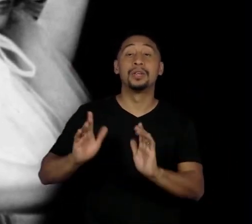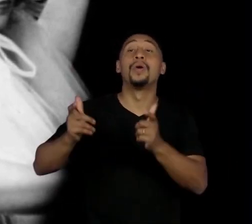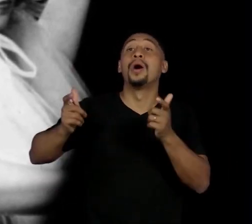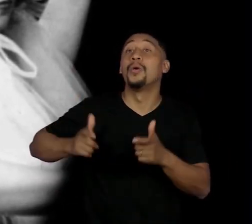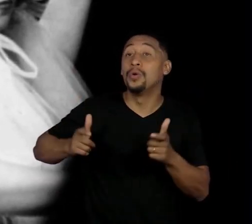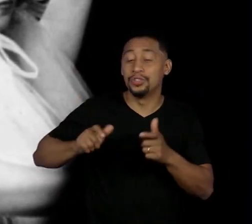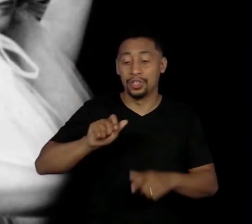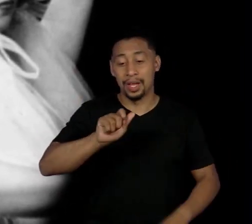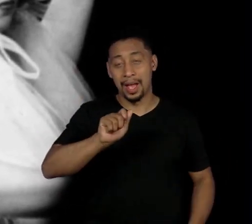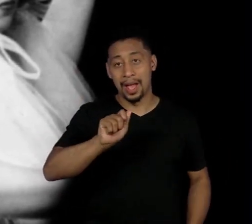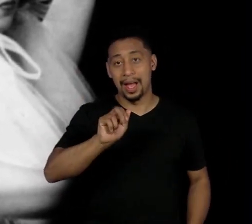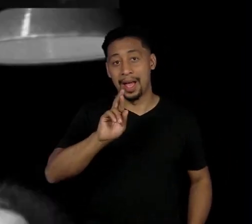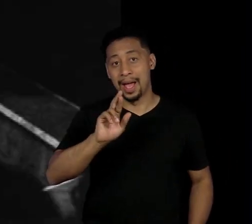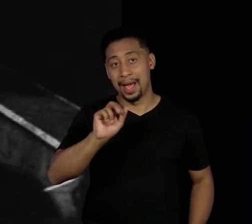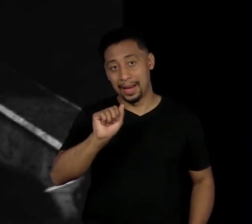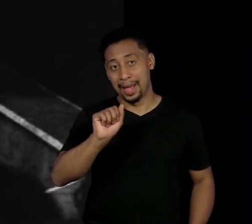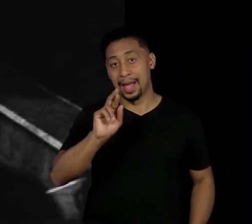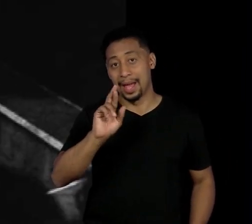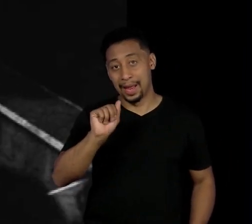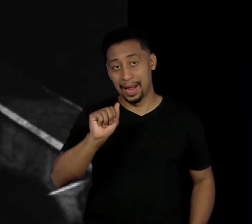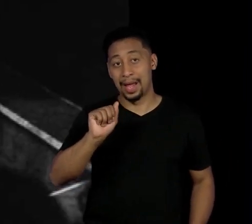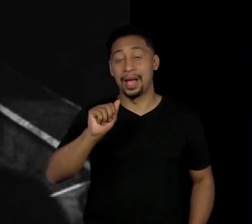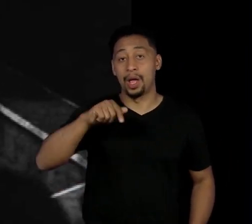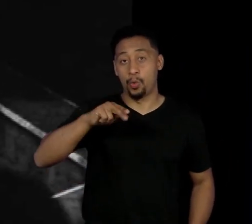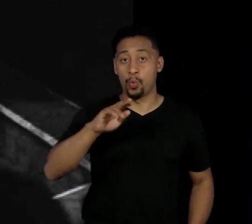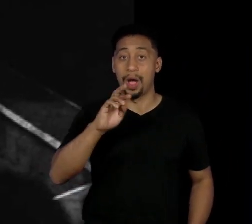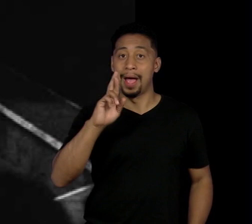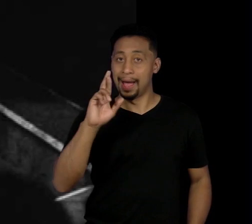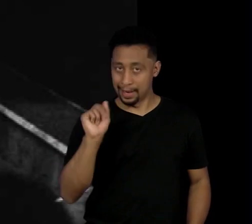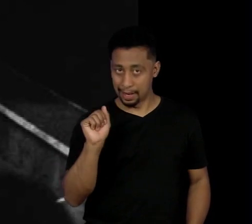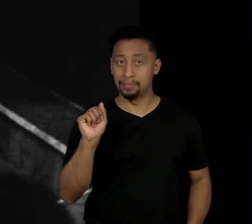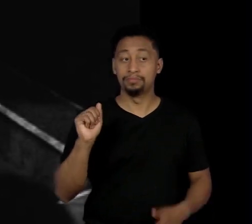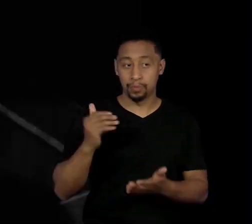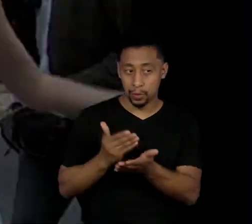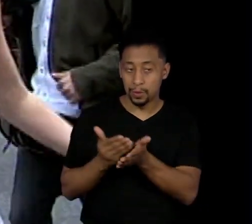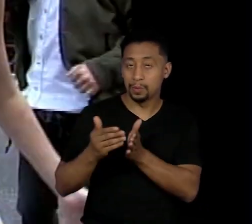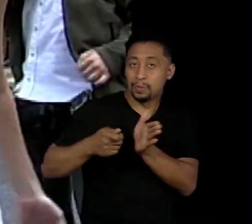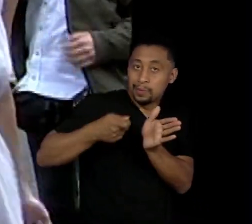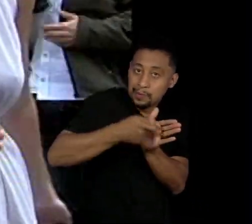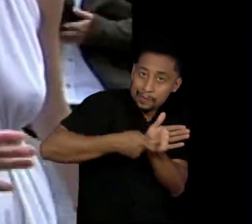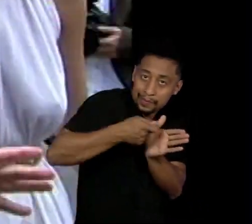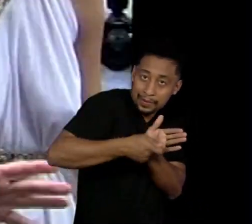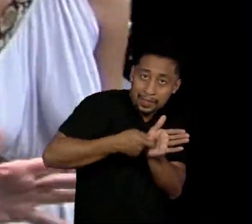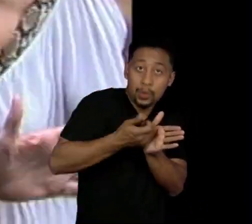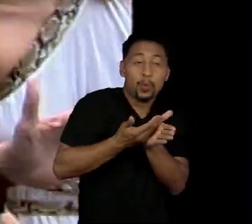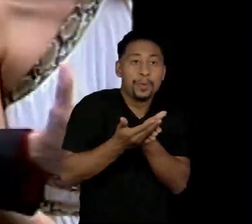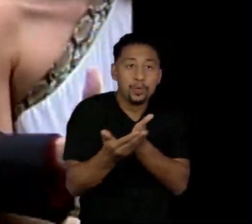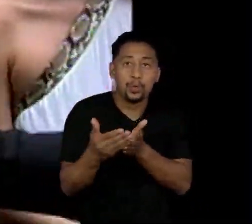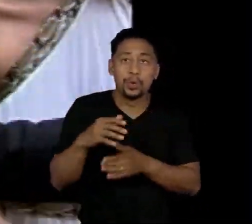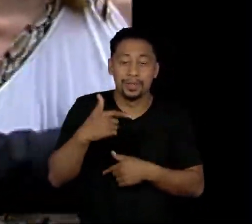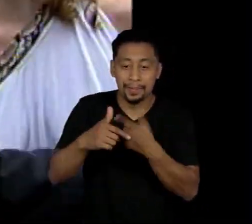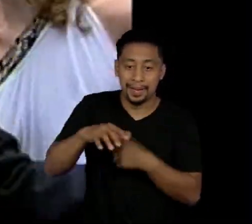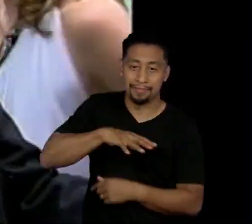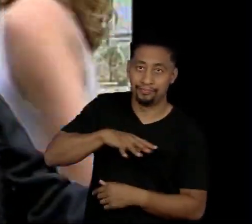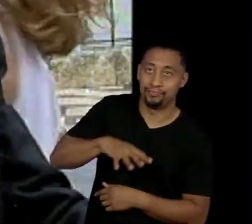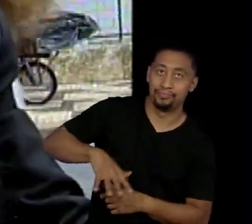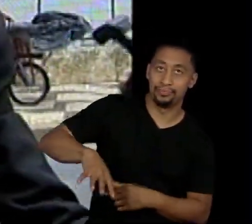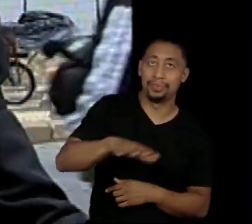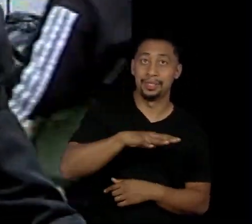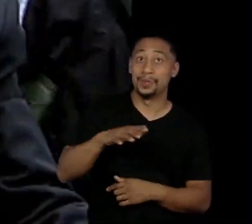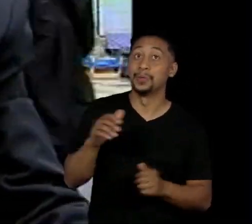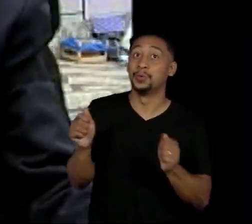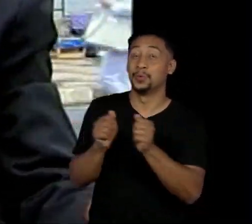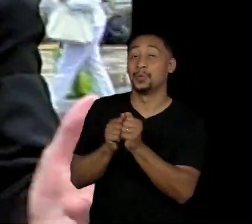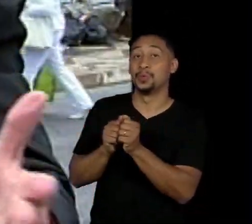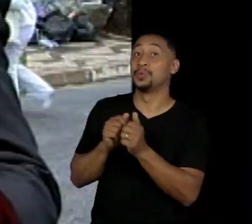Paulo, e iniciou sua carreira no teatro amador da cidade. Como irmão caçula do consagrado diretor Zé Celso